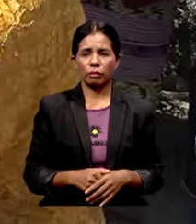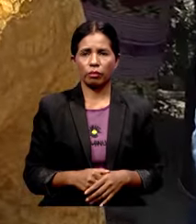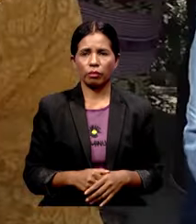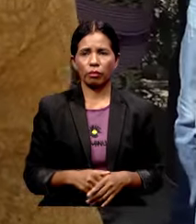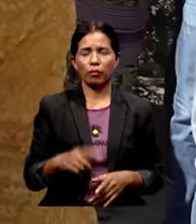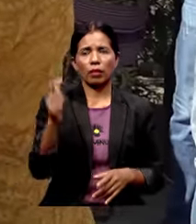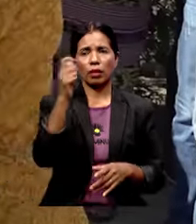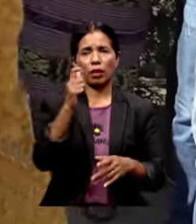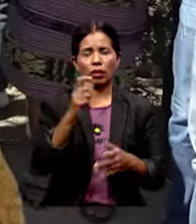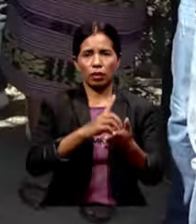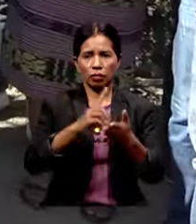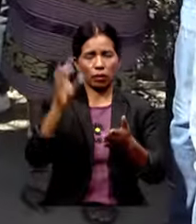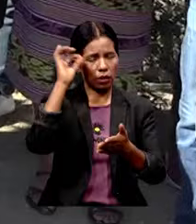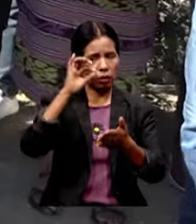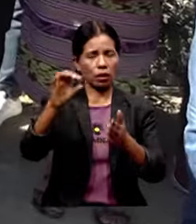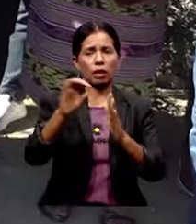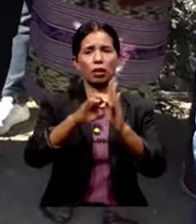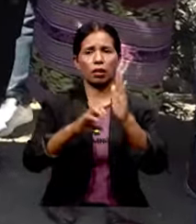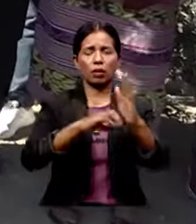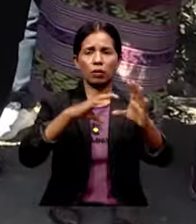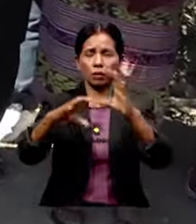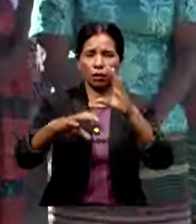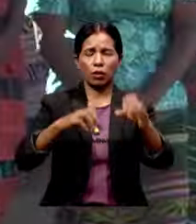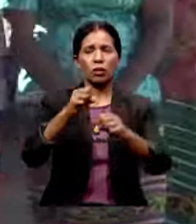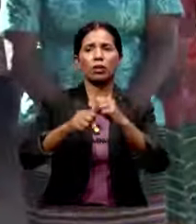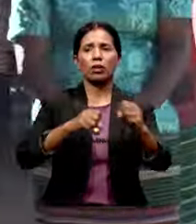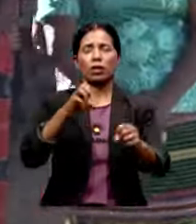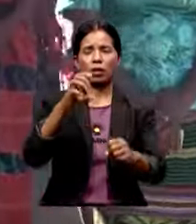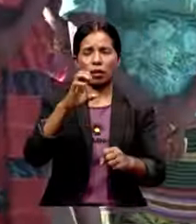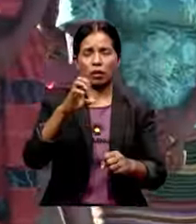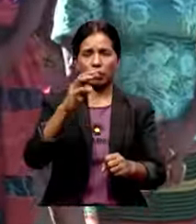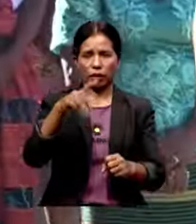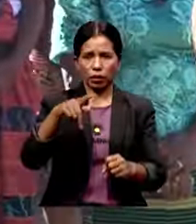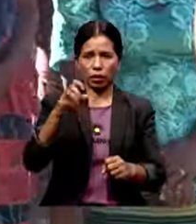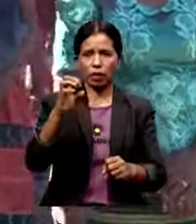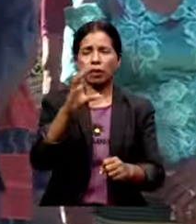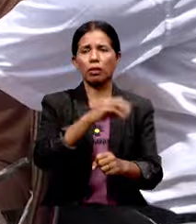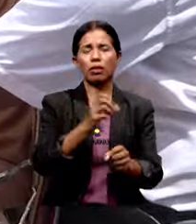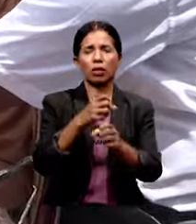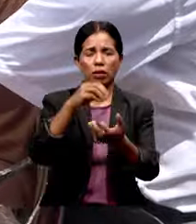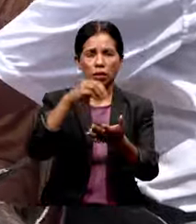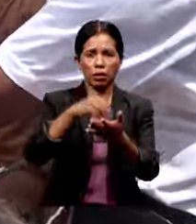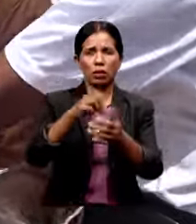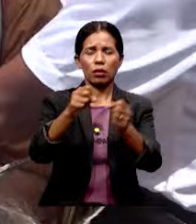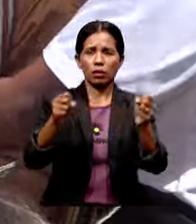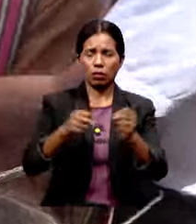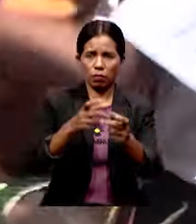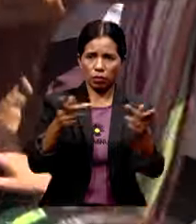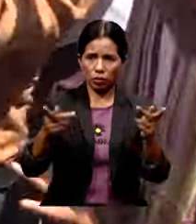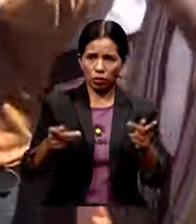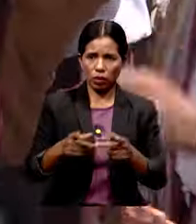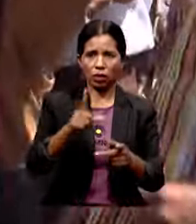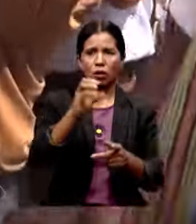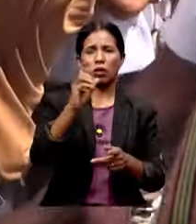Terça semana, né, Secretário de Estado de Comunicação Social, Espírito Dias Ximenes, inaugura Centro de Informação que me localiza em Suco Lontas, posto administrativo